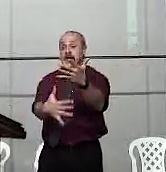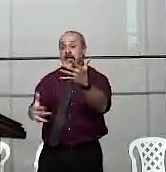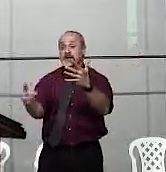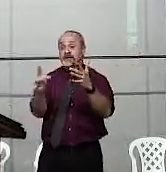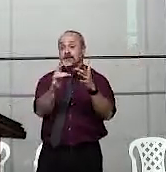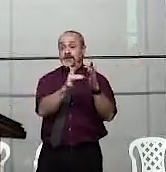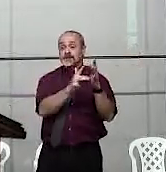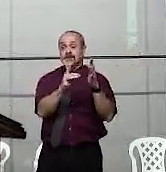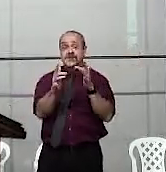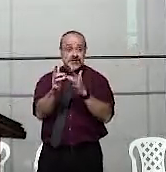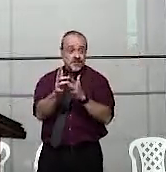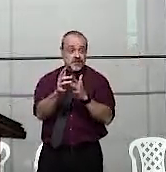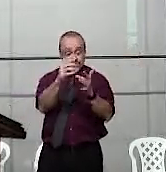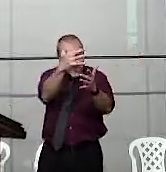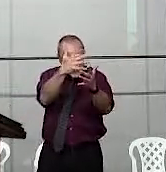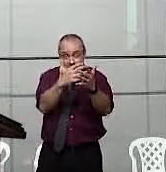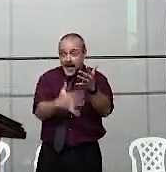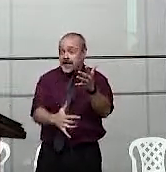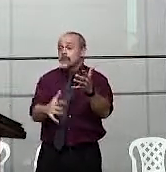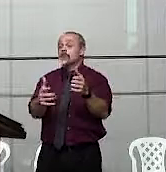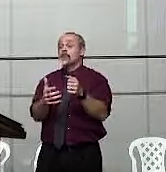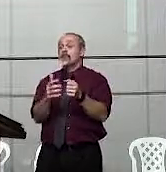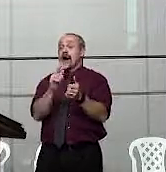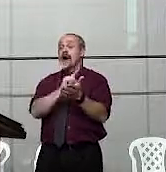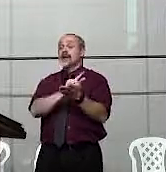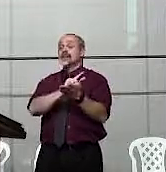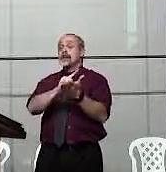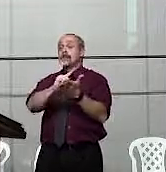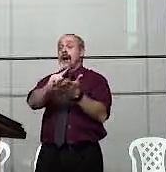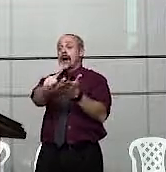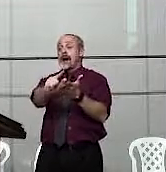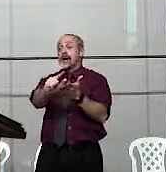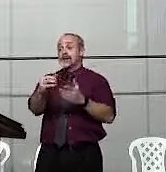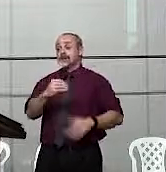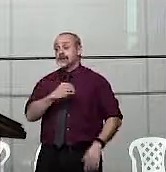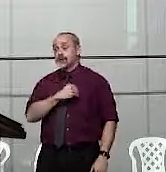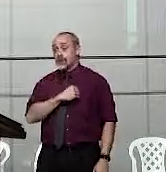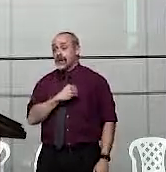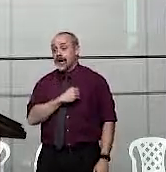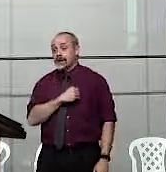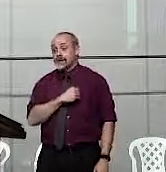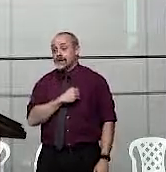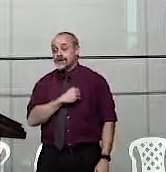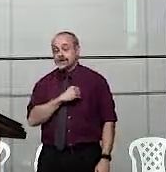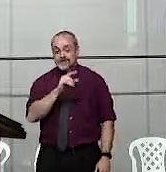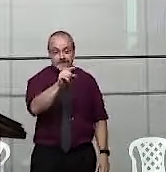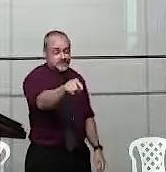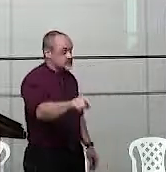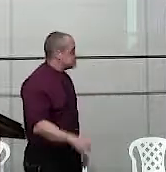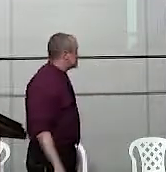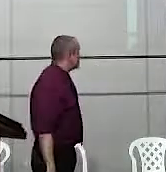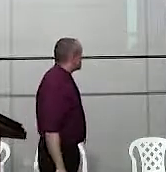Sangue de Jesus. O sangue para limpar o pecado.